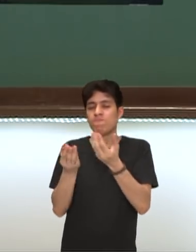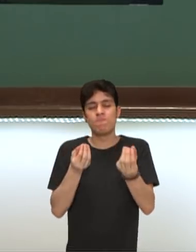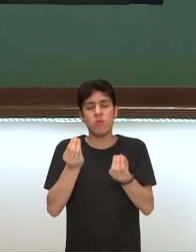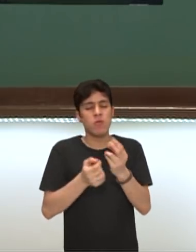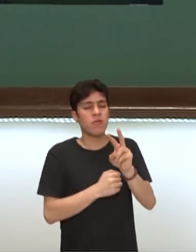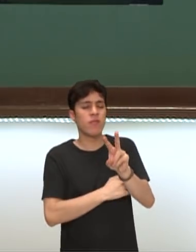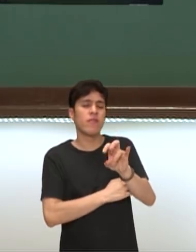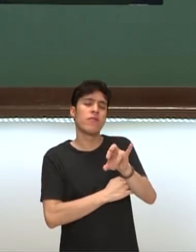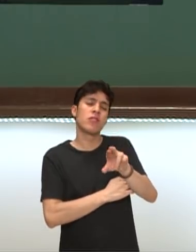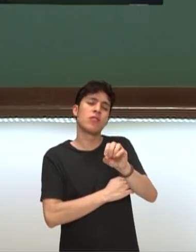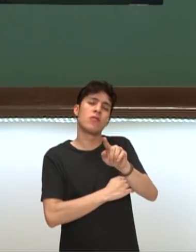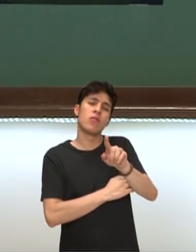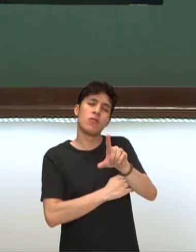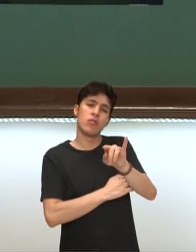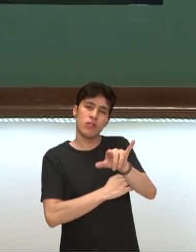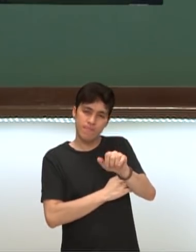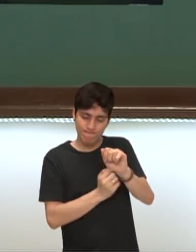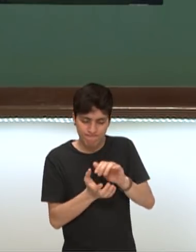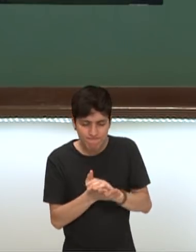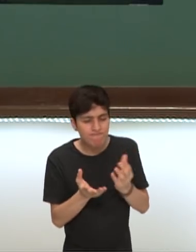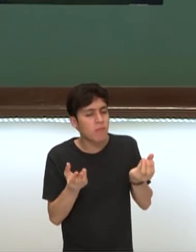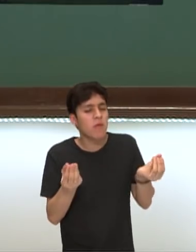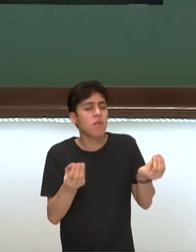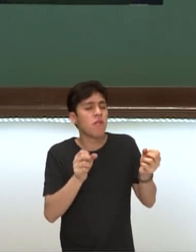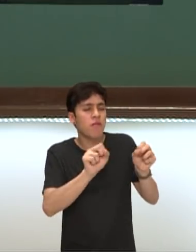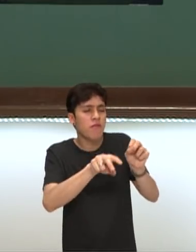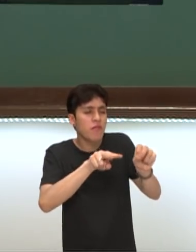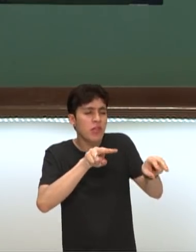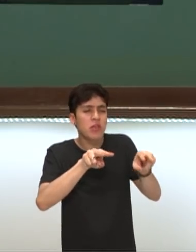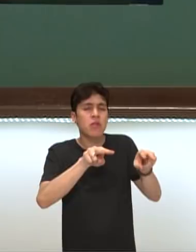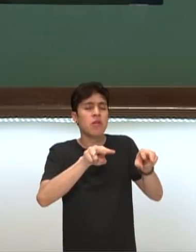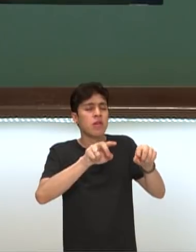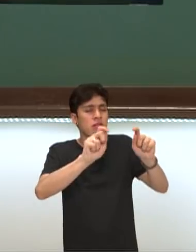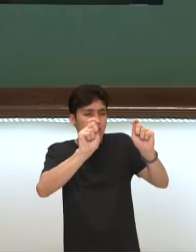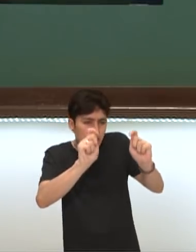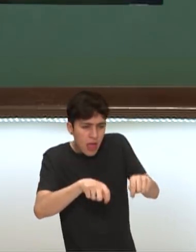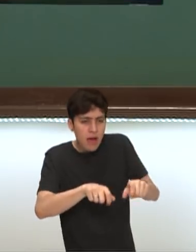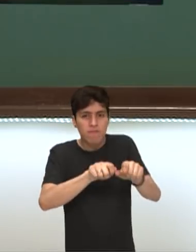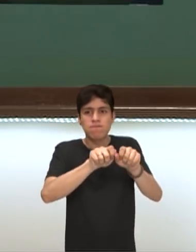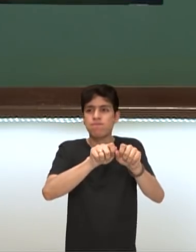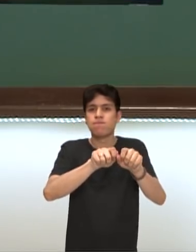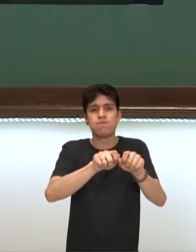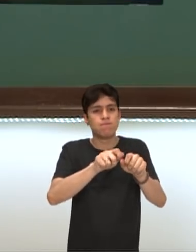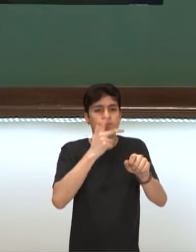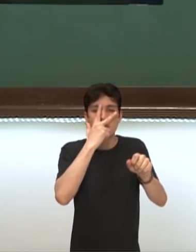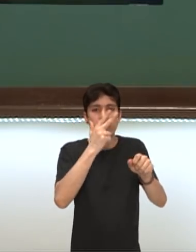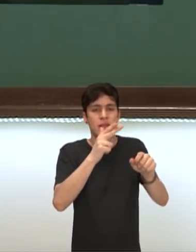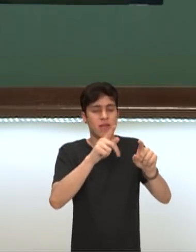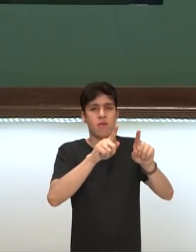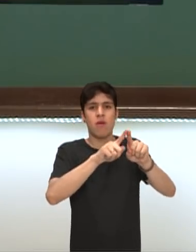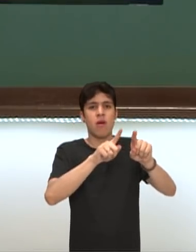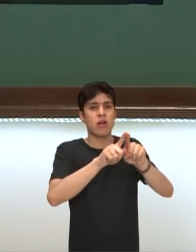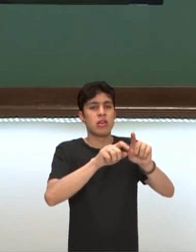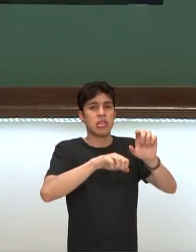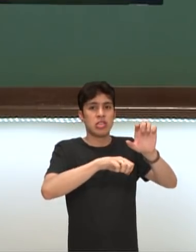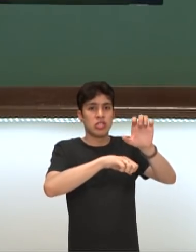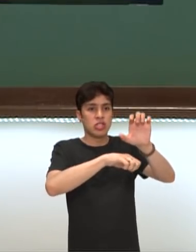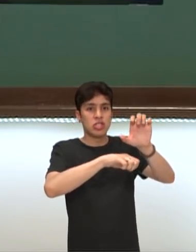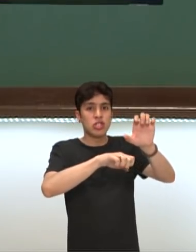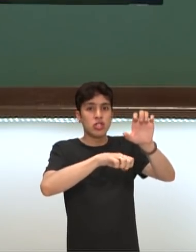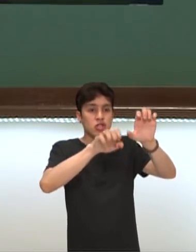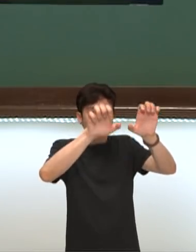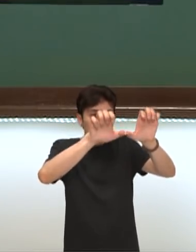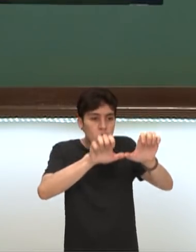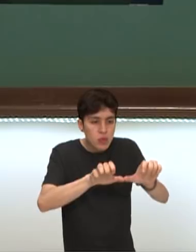os vírus, sobre como os vírus eles conseguem se passar por uma linha de montagem no interior de uma